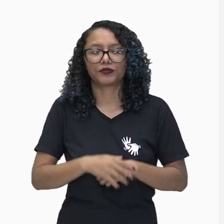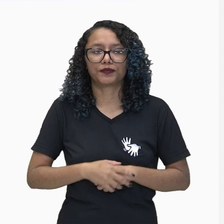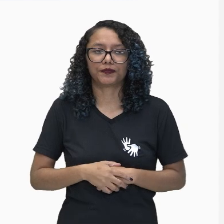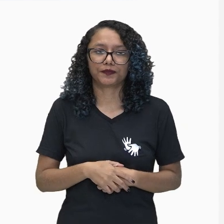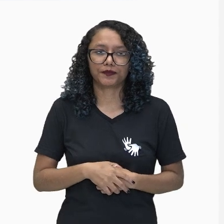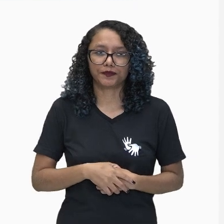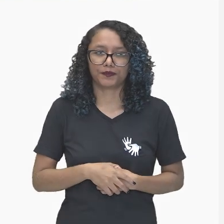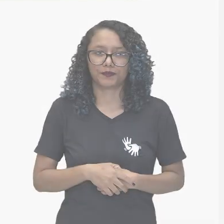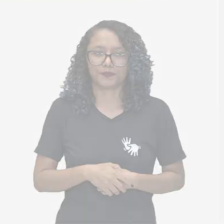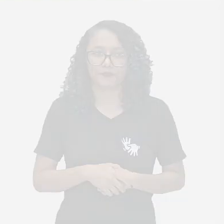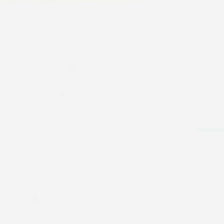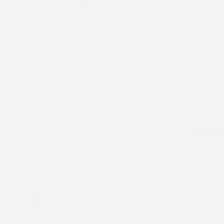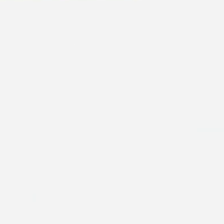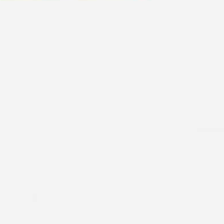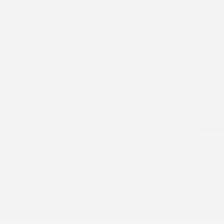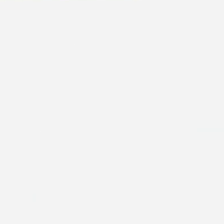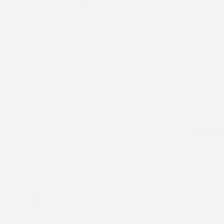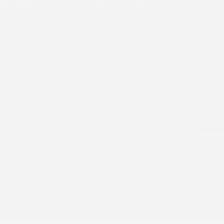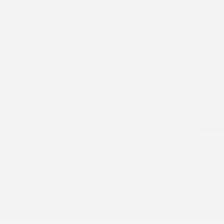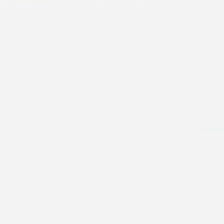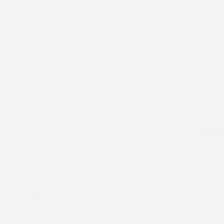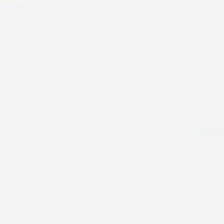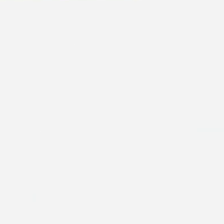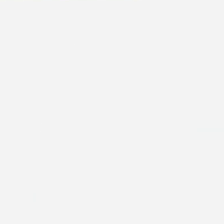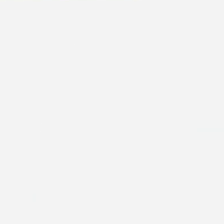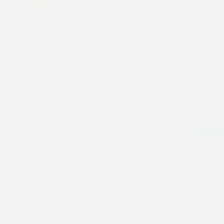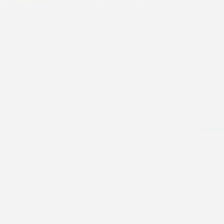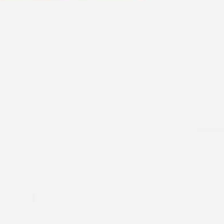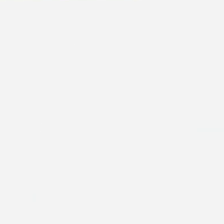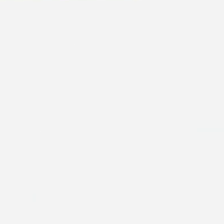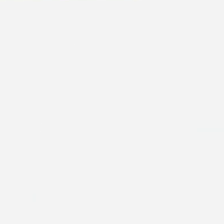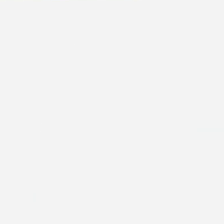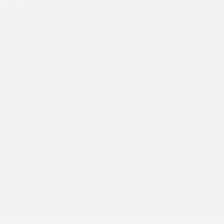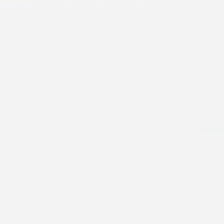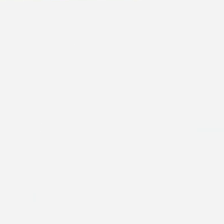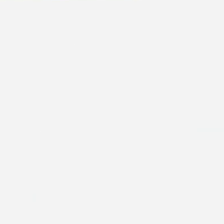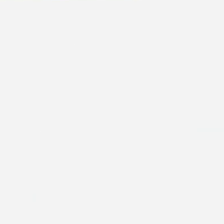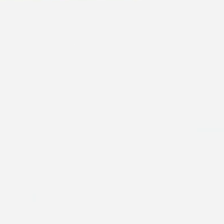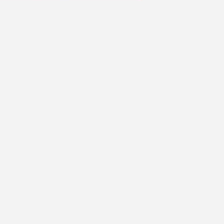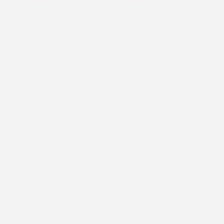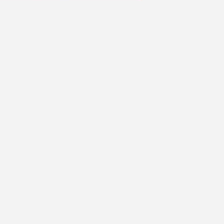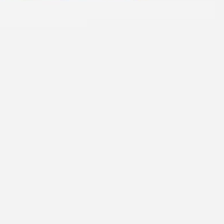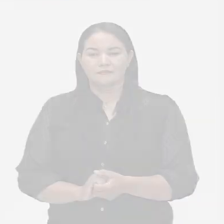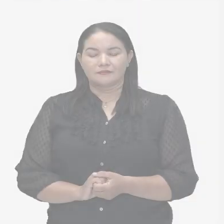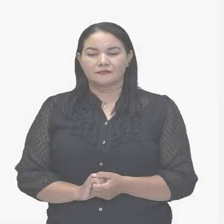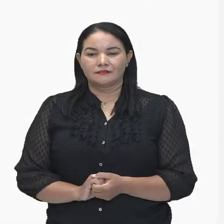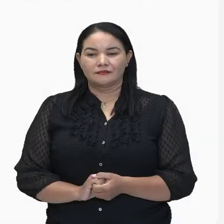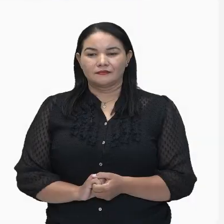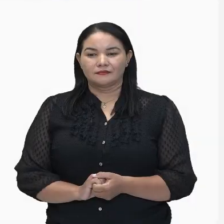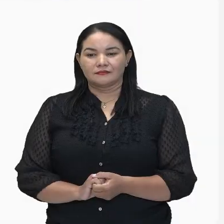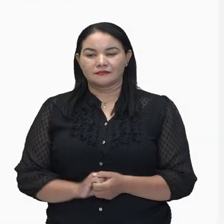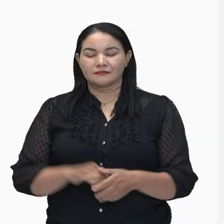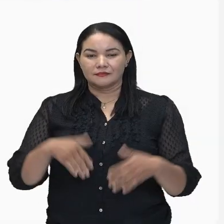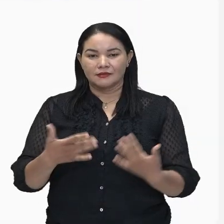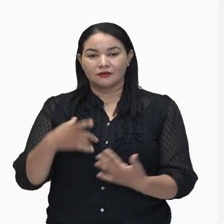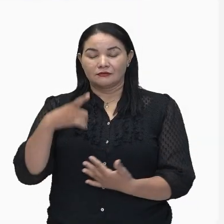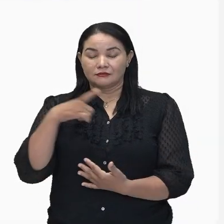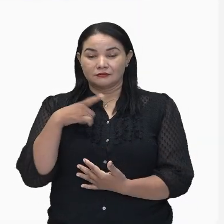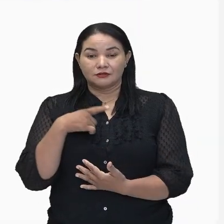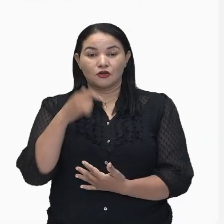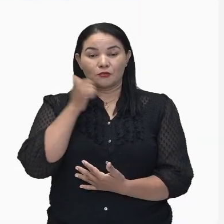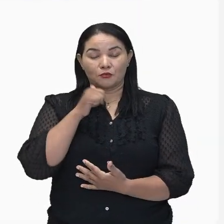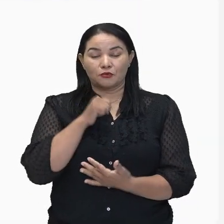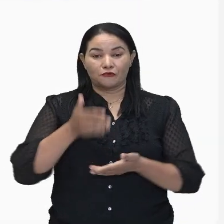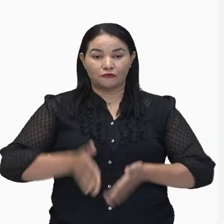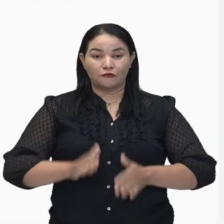né? Existem que tem 2, 3 filhos que acaba tendo essa média. E a expectativa de vida aí em alguns países